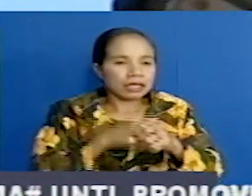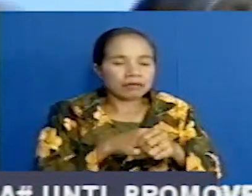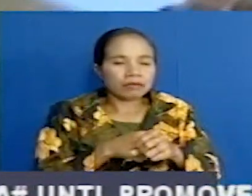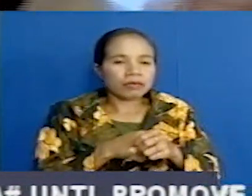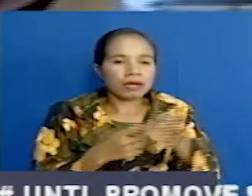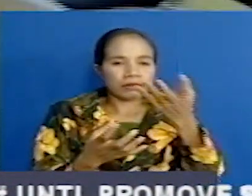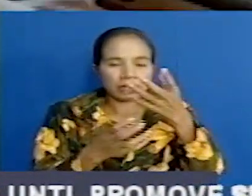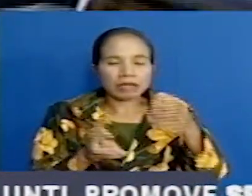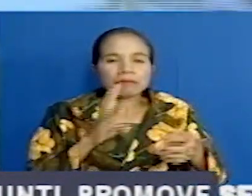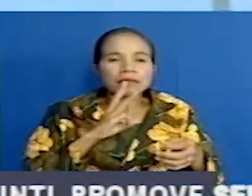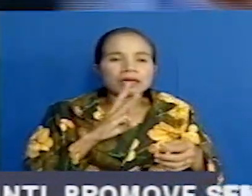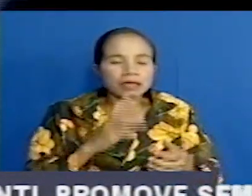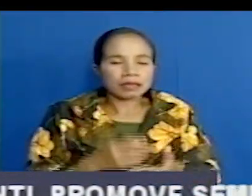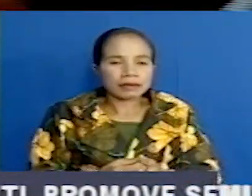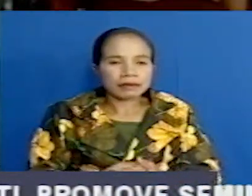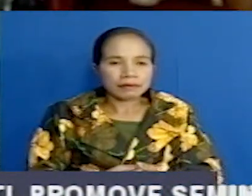remo lá café.